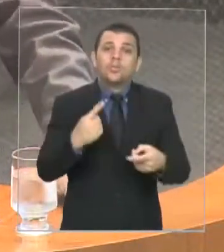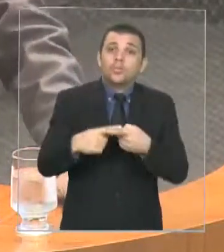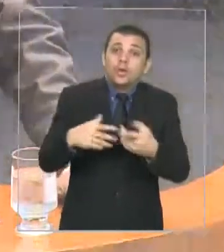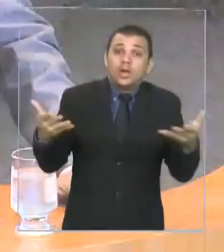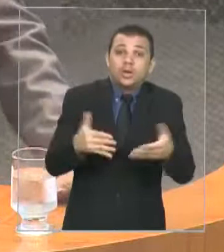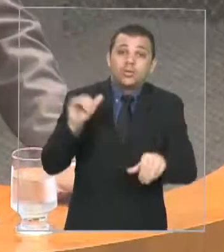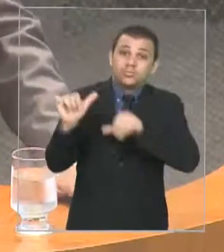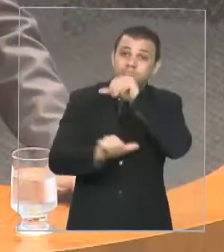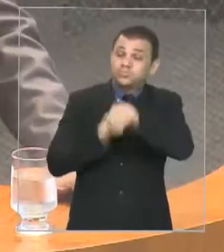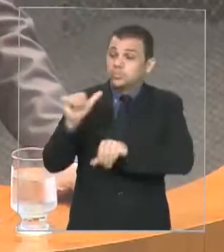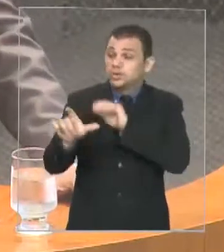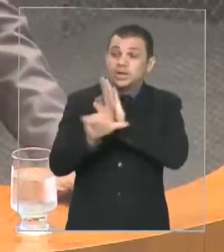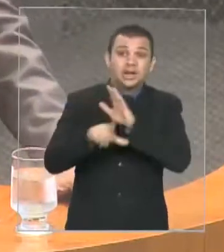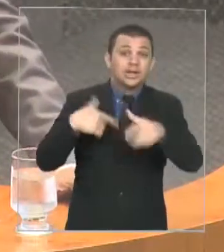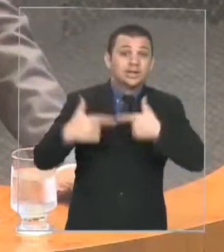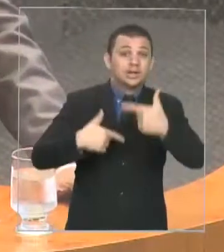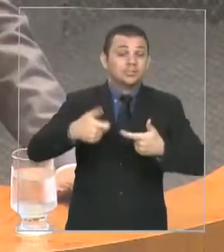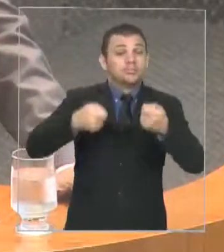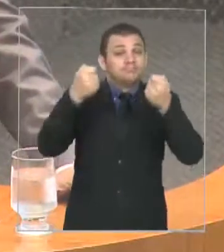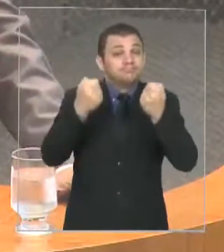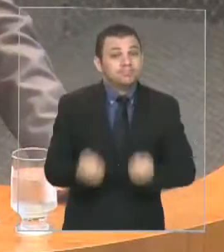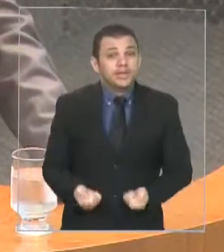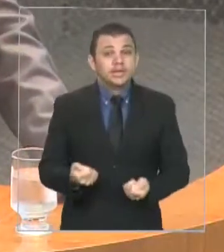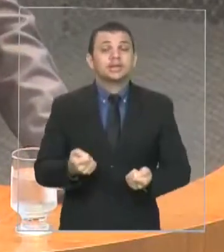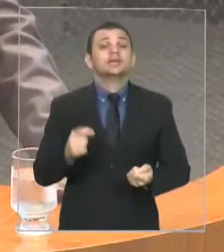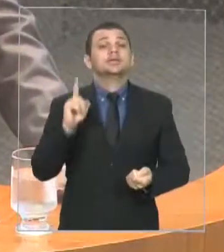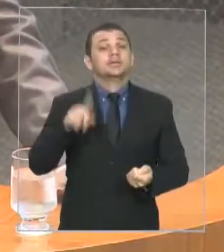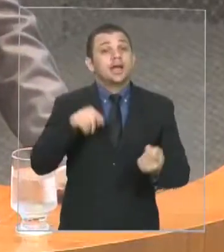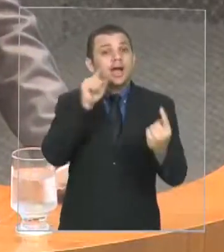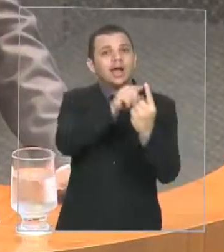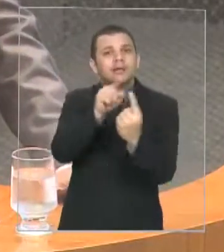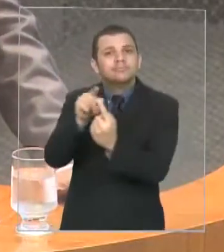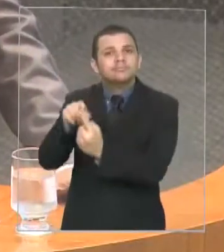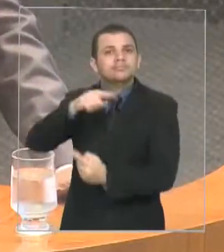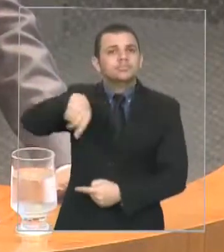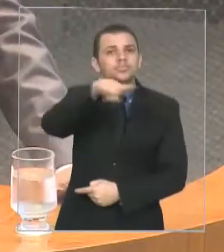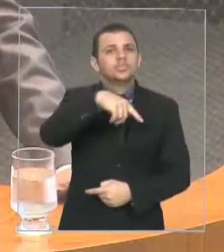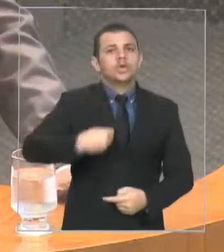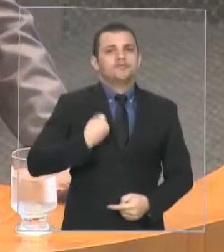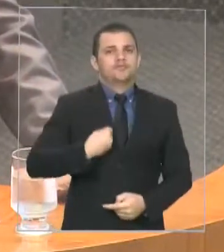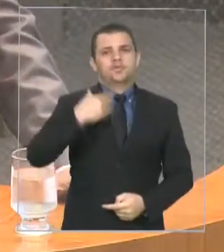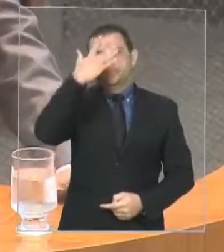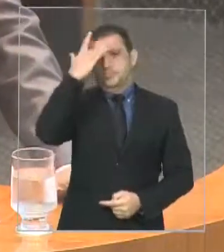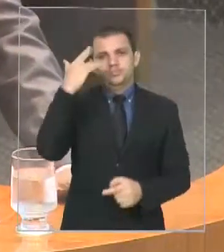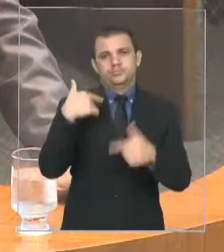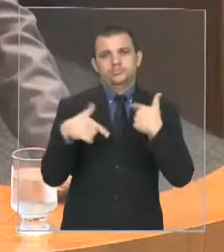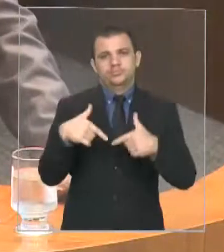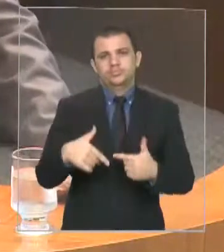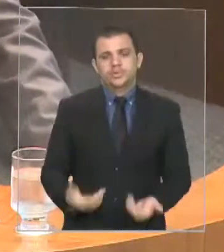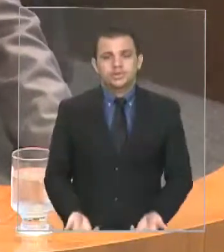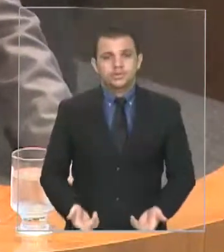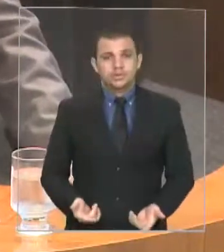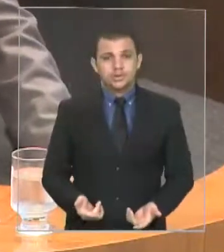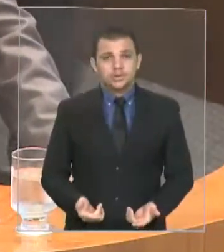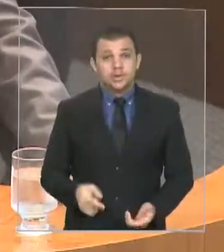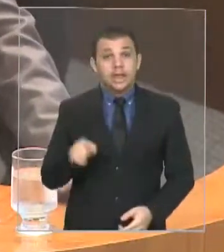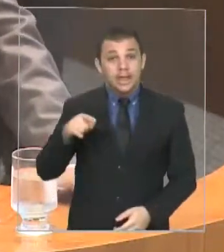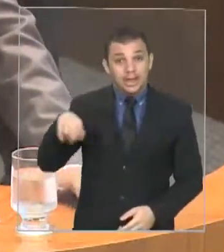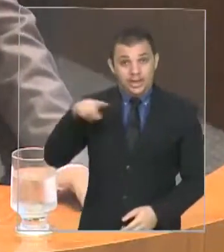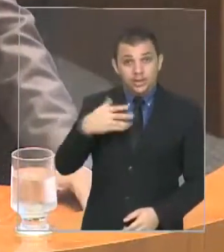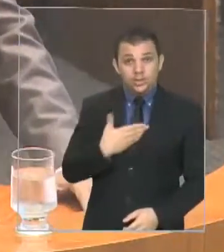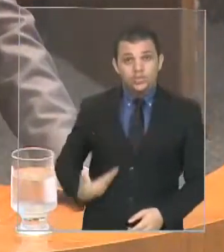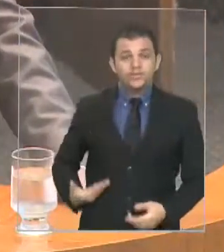essa, que afeta o dia a dia de todos os trabalhadores no Brasil? Eles tentam passar a ideia de uma